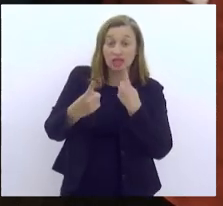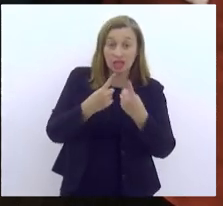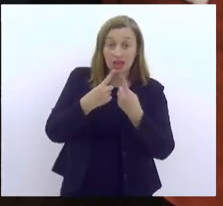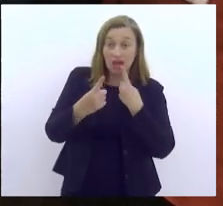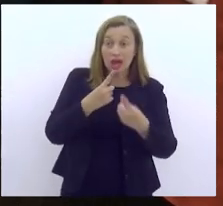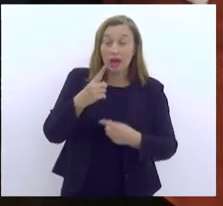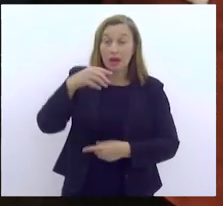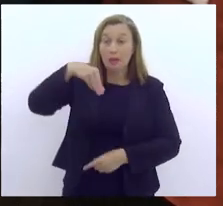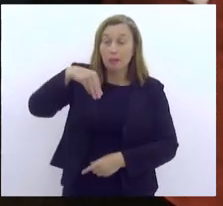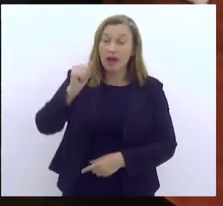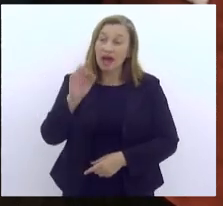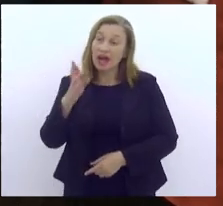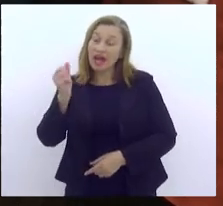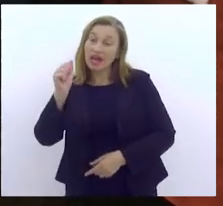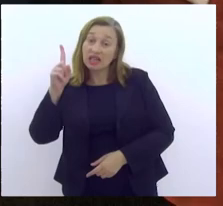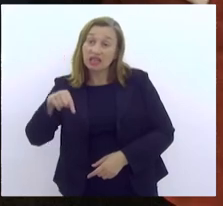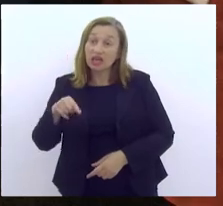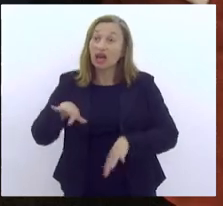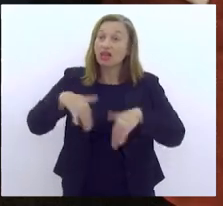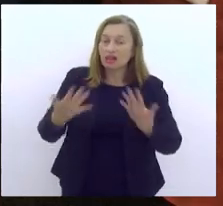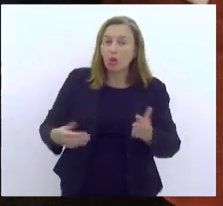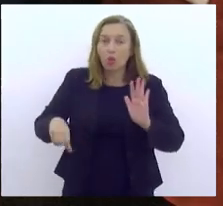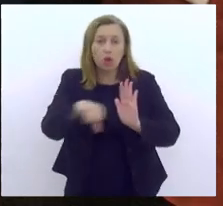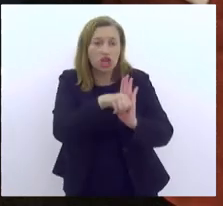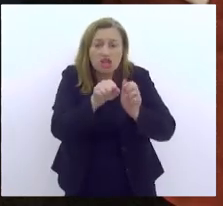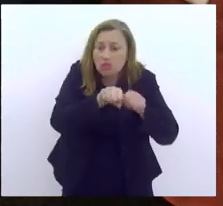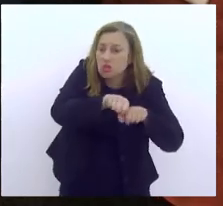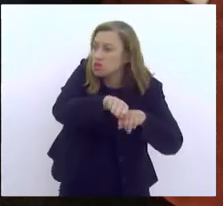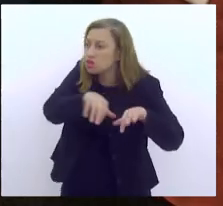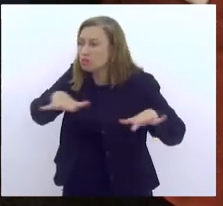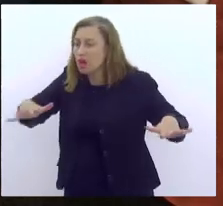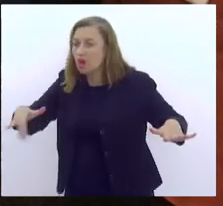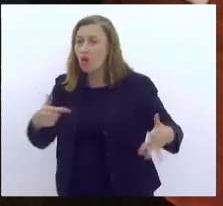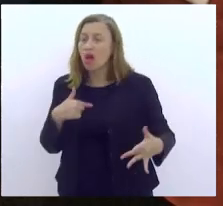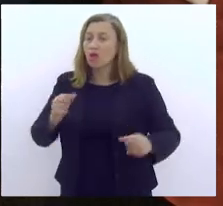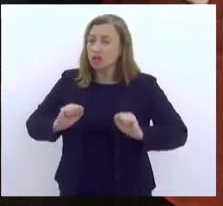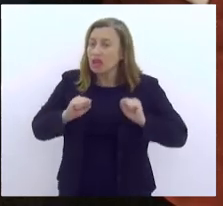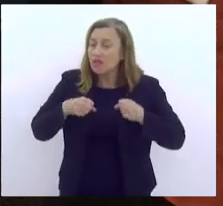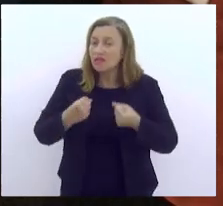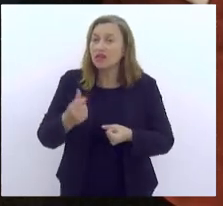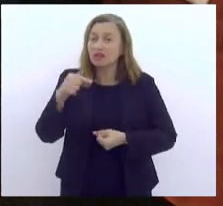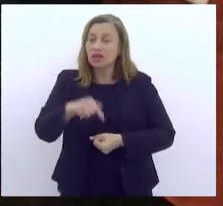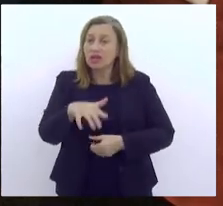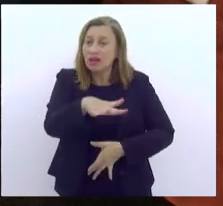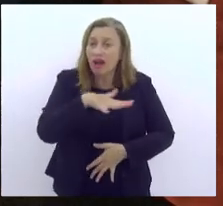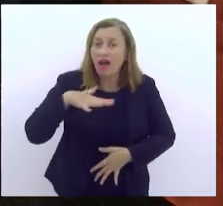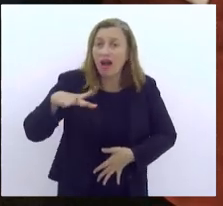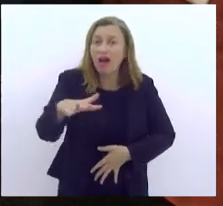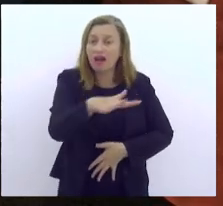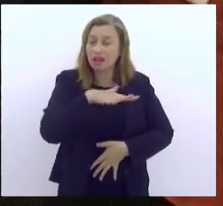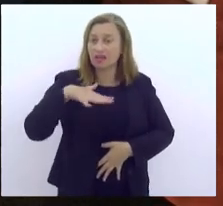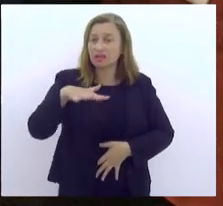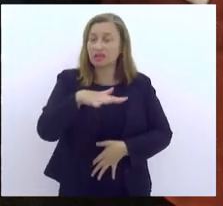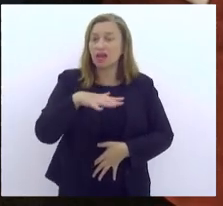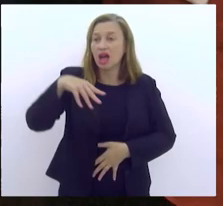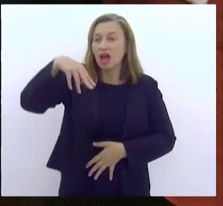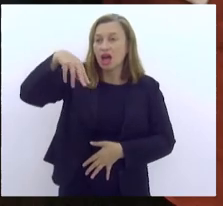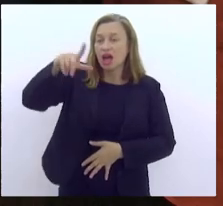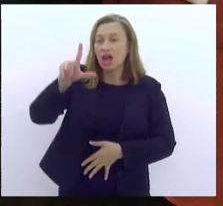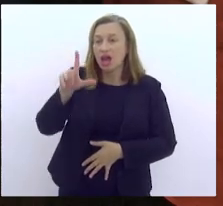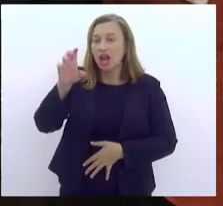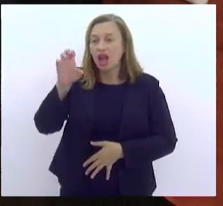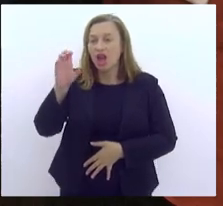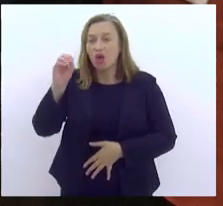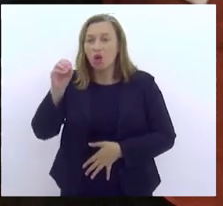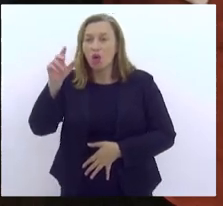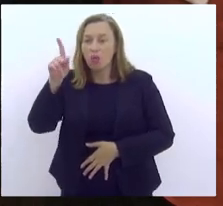a criminalidade se espraiou. Eu faço uma defesa aqui da Águia, da Leopoldina,